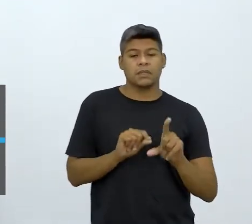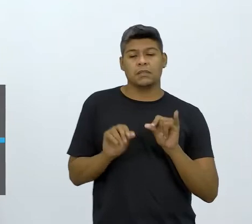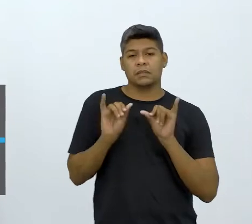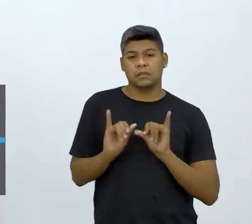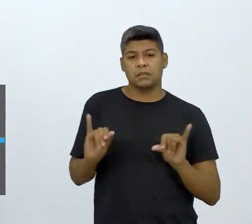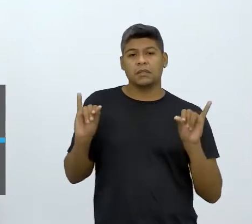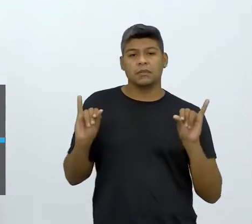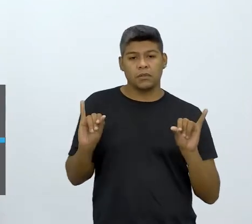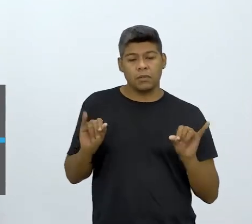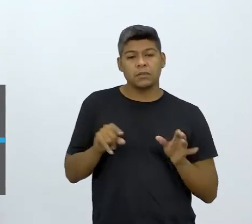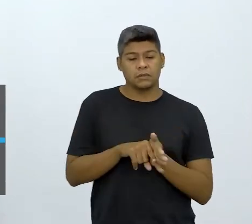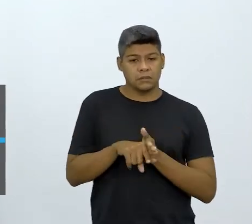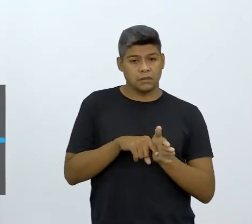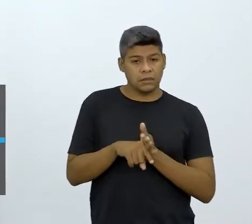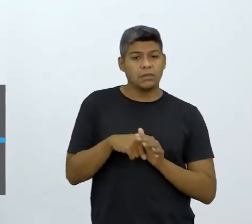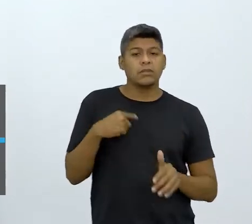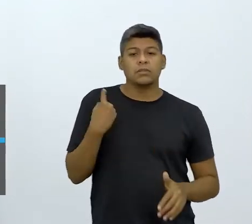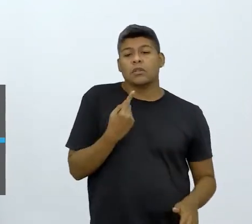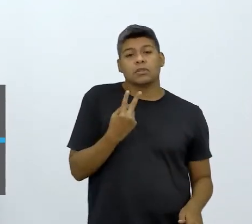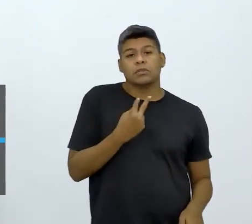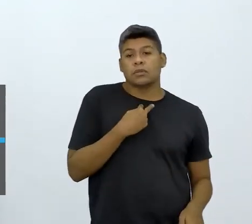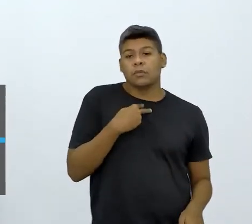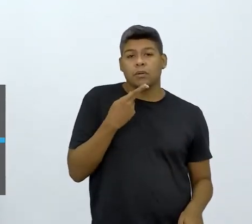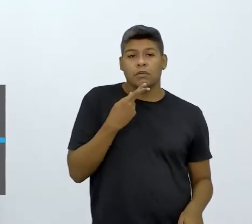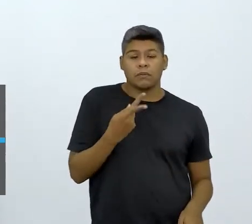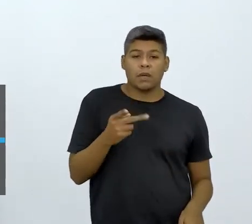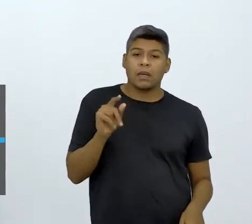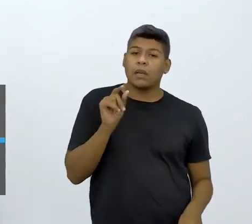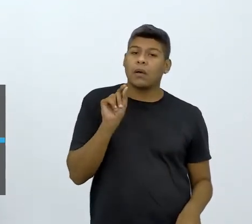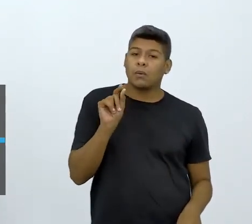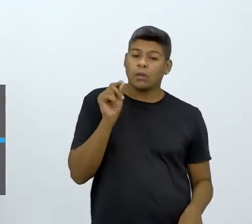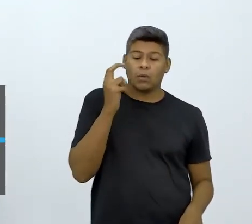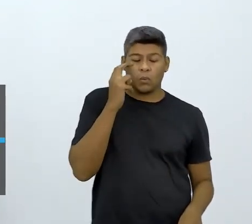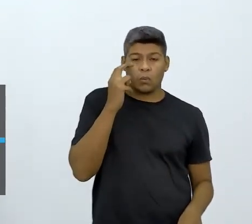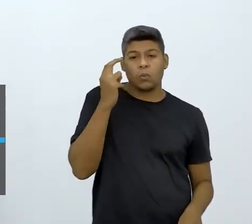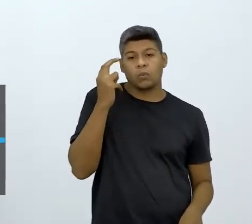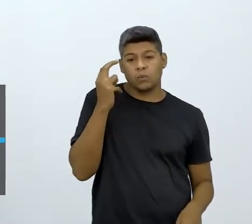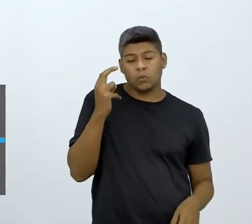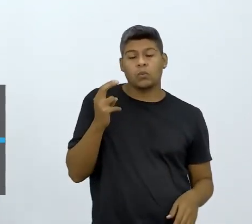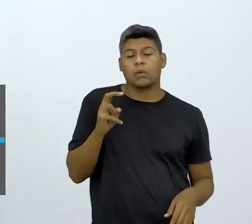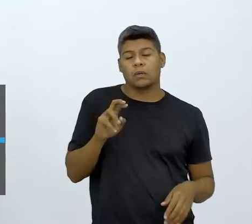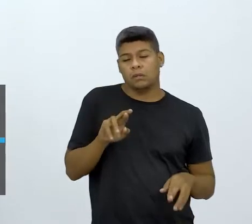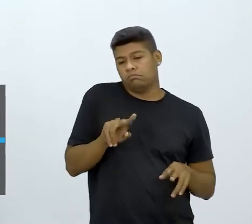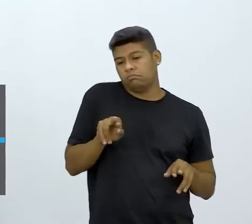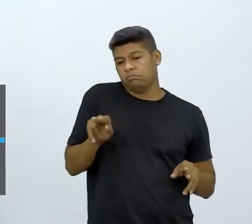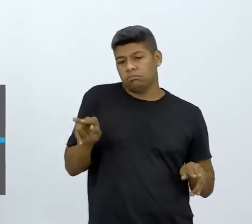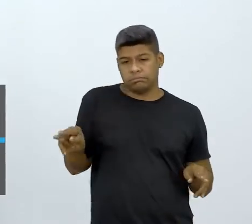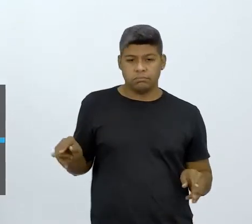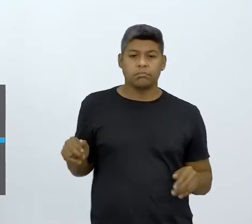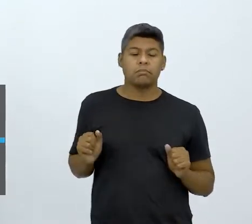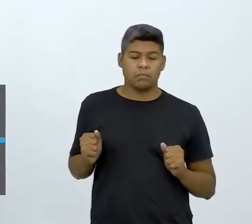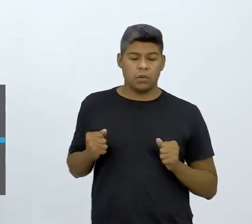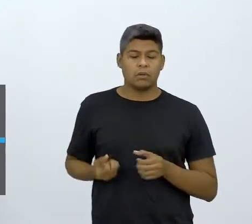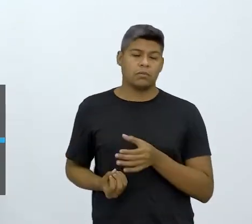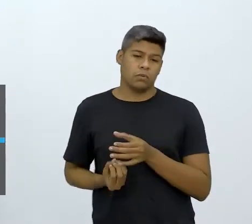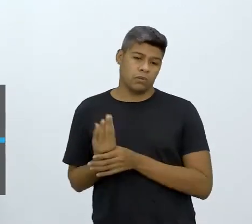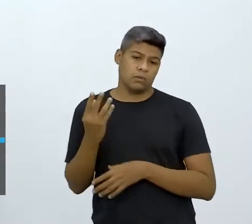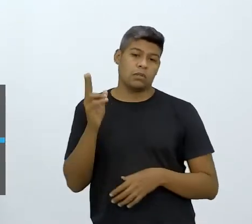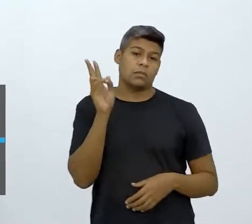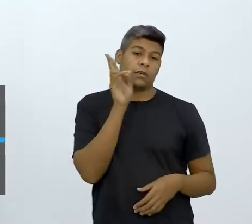dados, e o resultado é que nós não podemos falar em cultura, mas sim em culturas, e essas culturas elas são produzidas pela